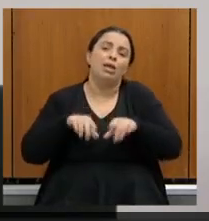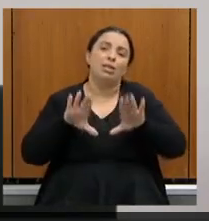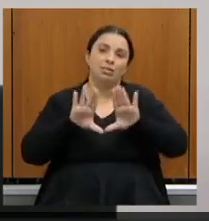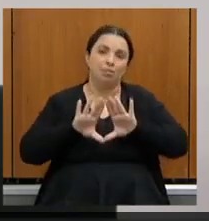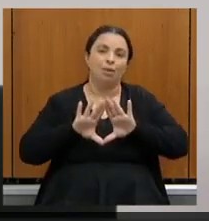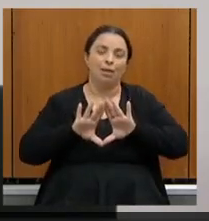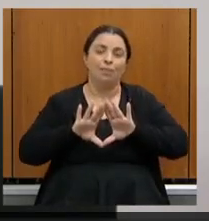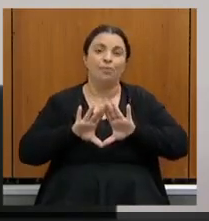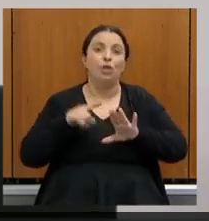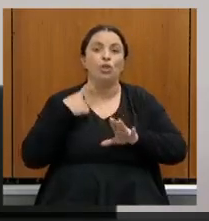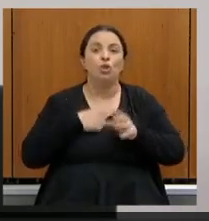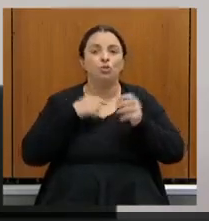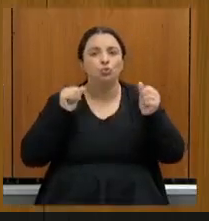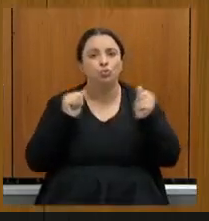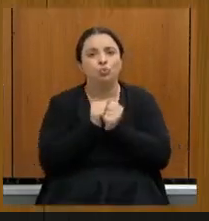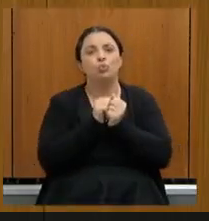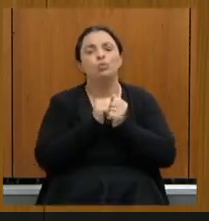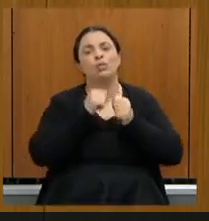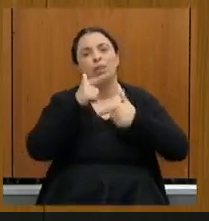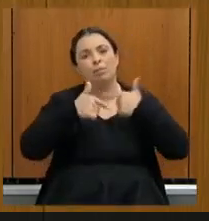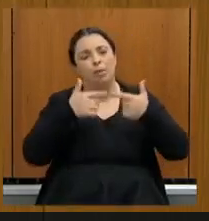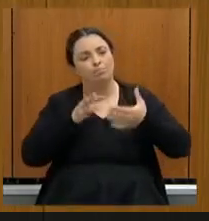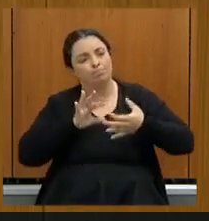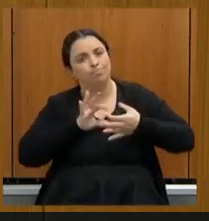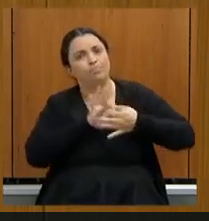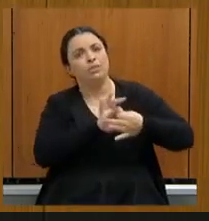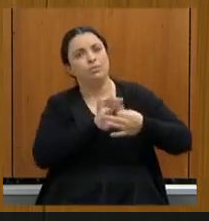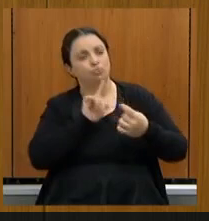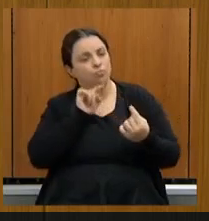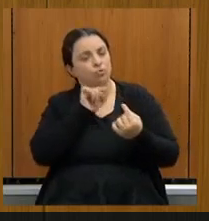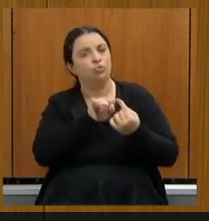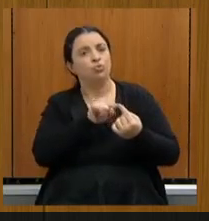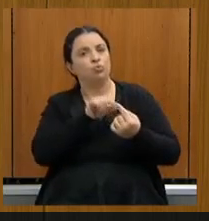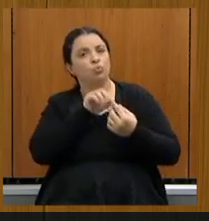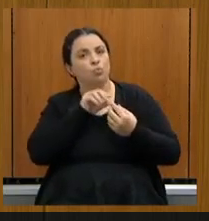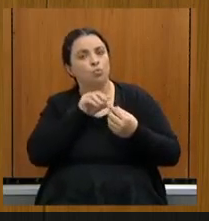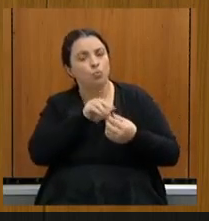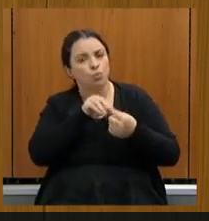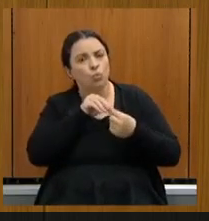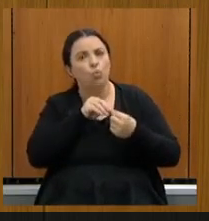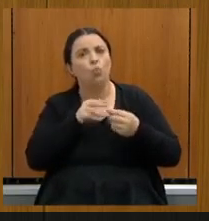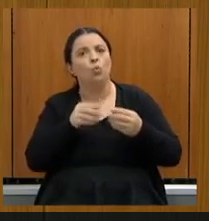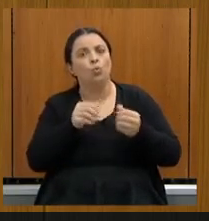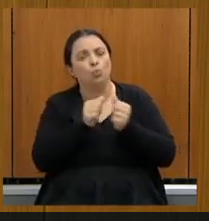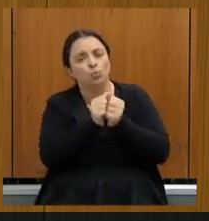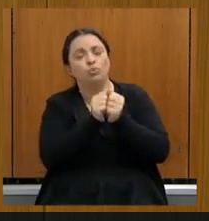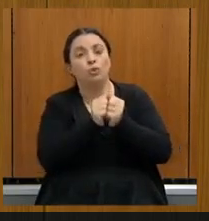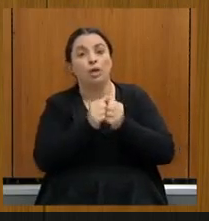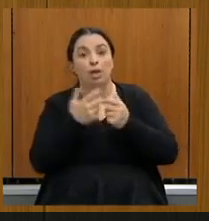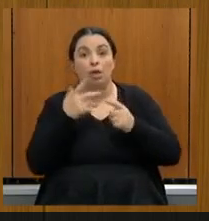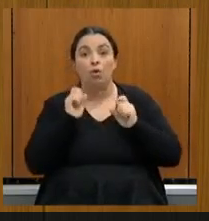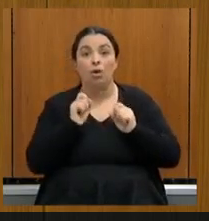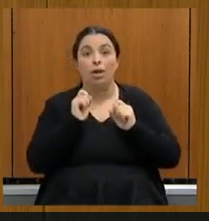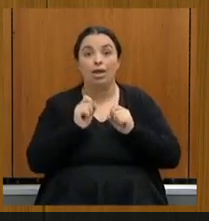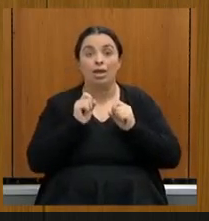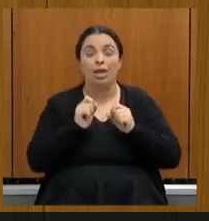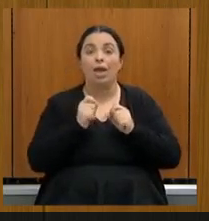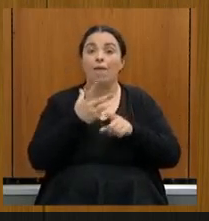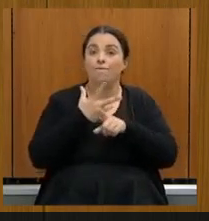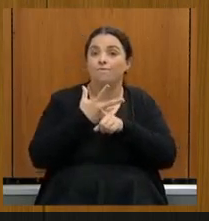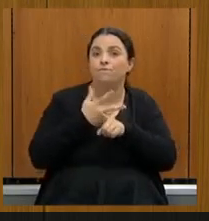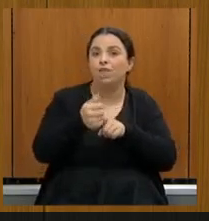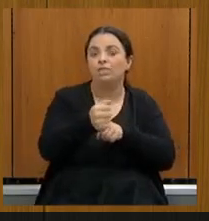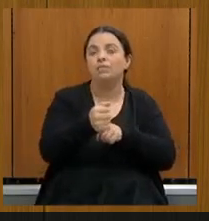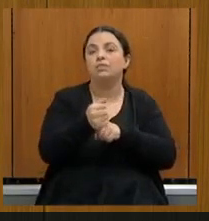estamos juntos emarnados nesse mesmo propósito nessa grande missão que é de vencer ainda essa etapa aí